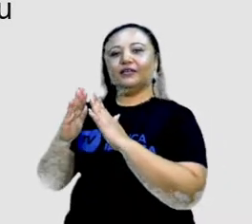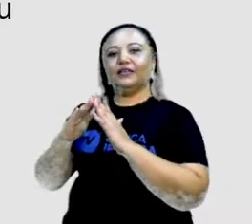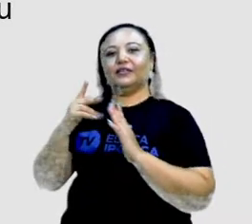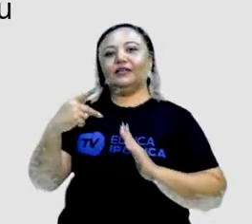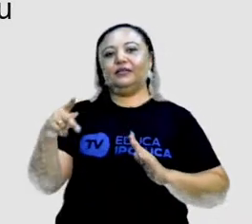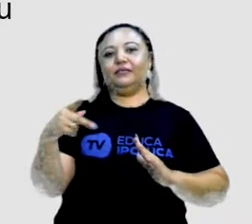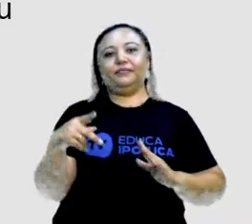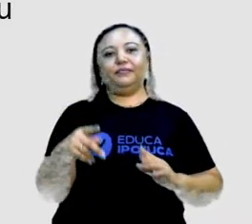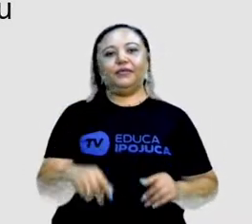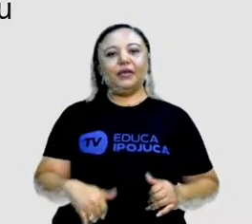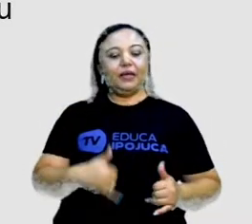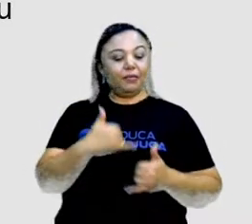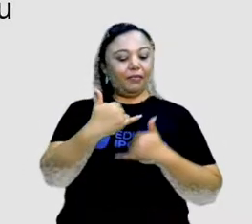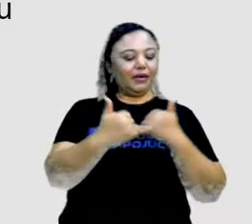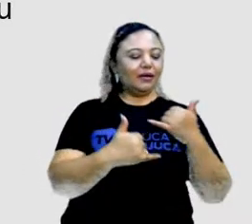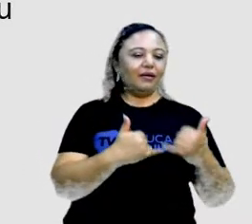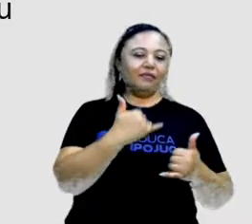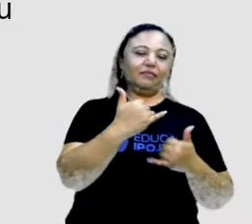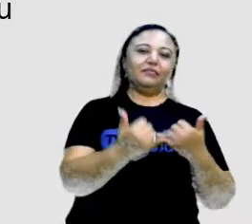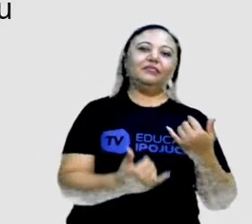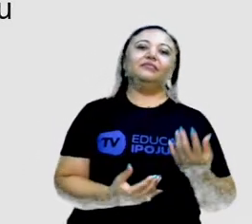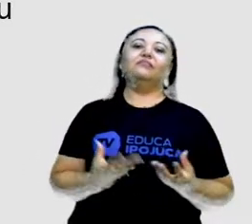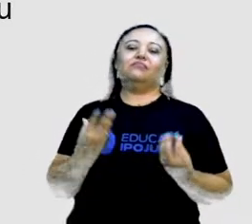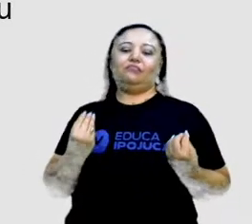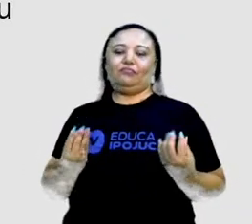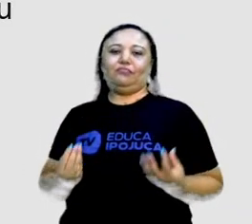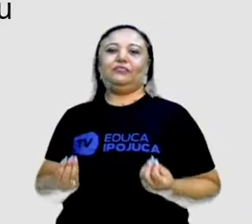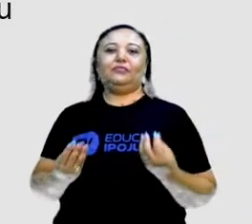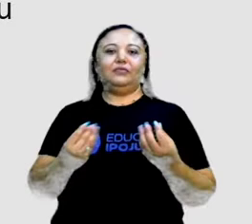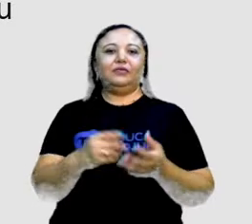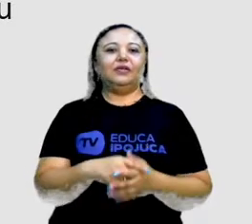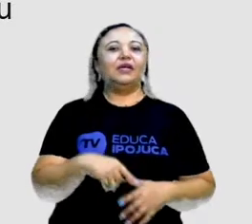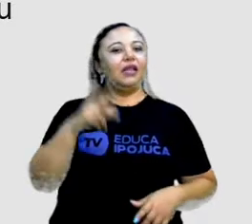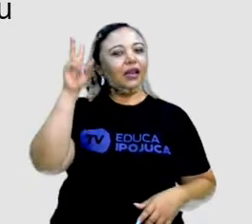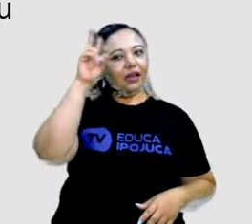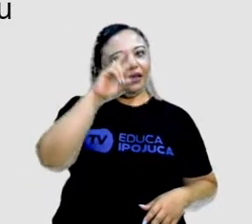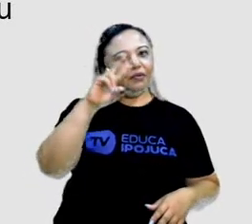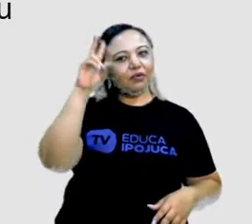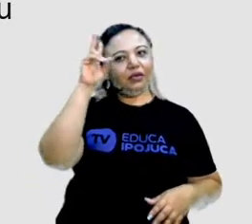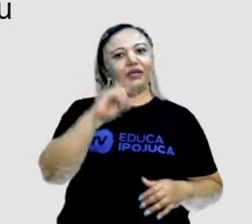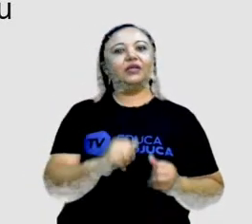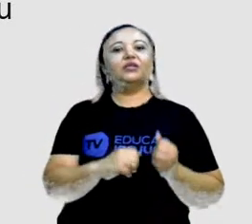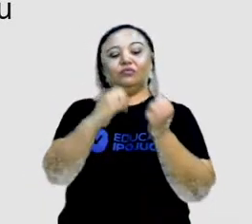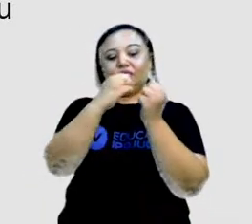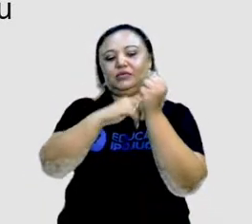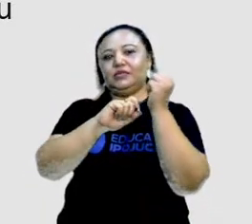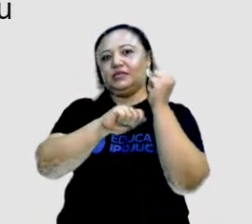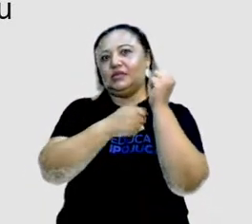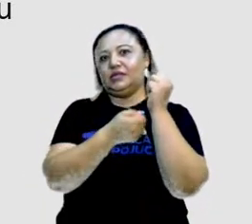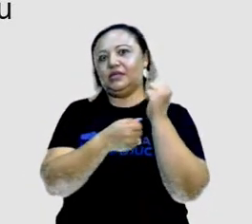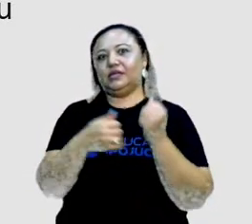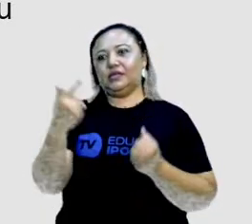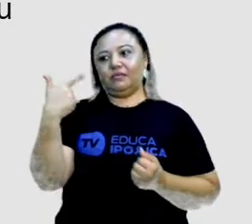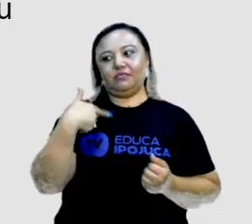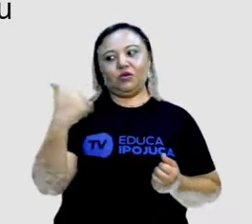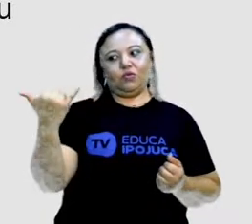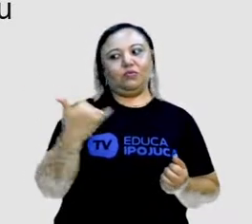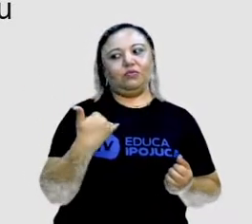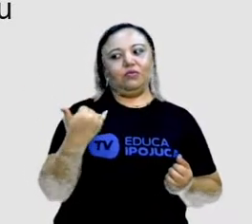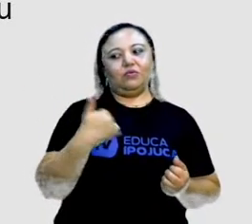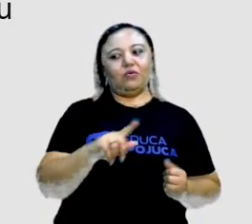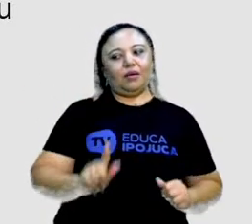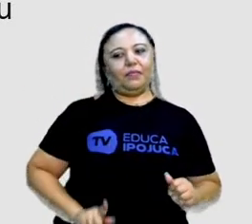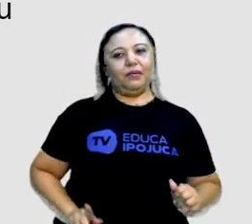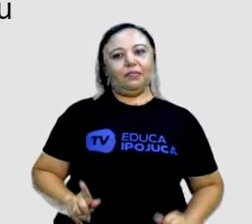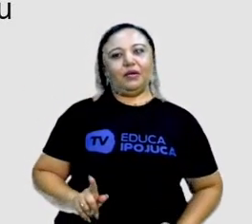Nunca brincamos tanto quanto naqueles dias. Lembro-me do segredo que ela prometeu me contar. Olha, eu